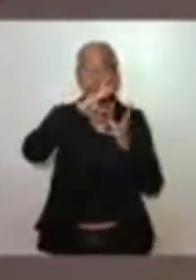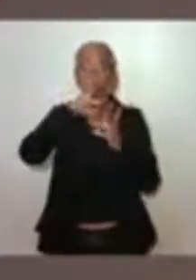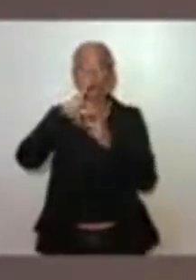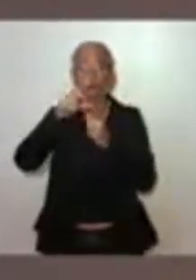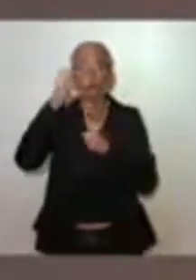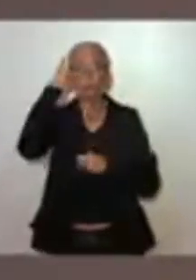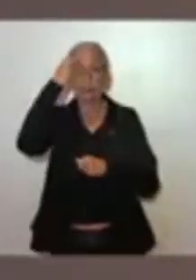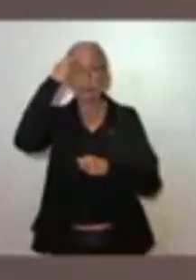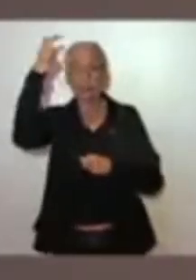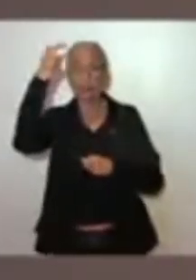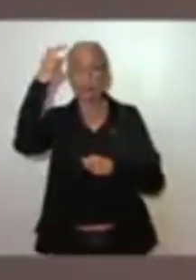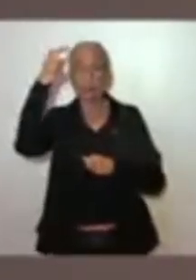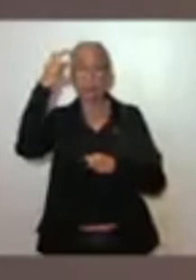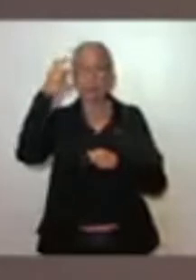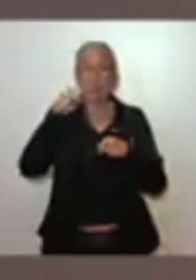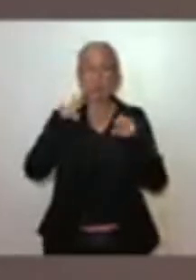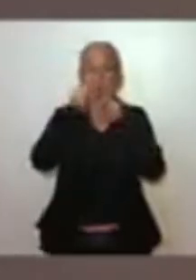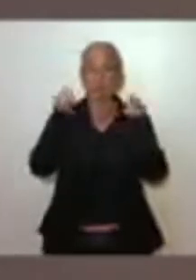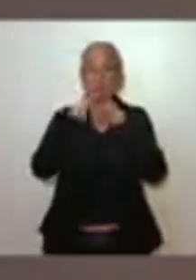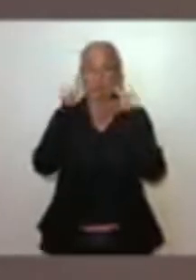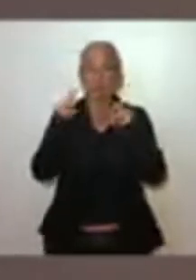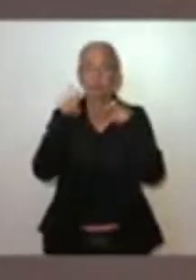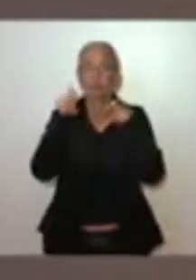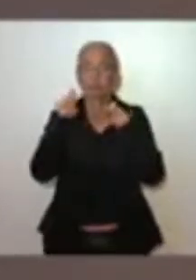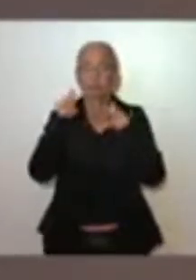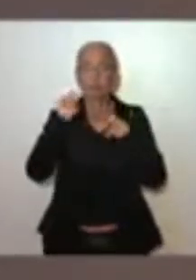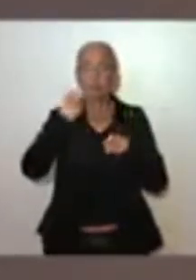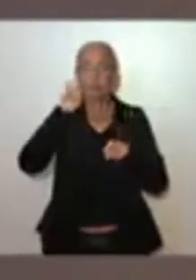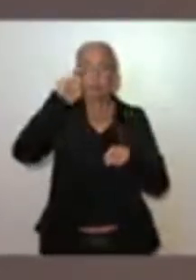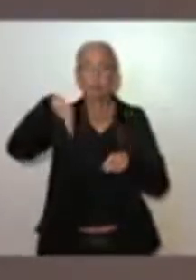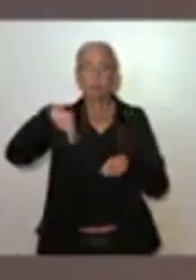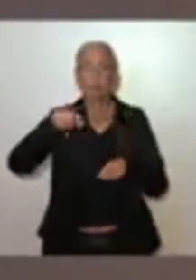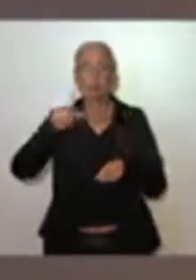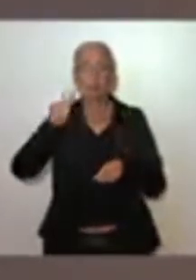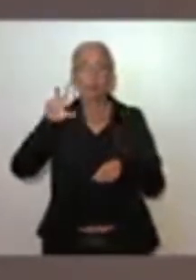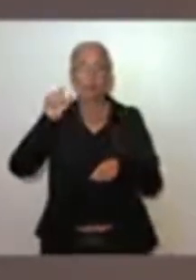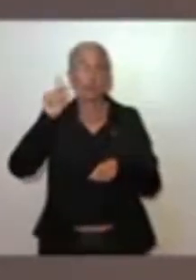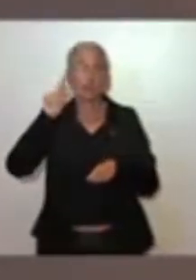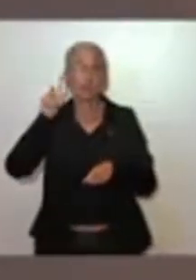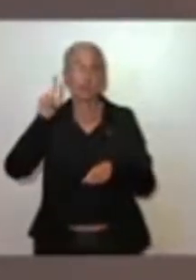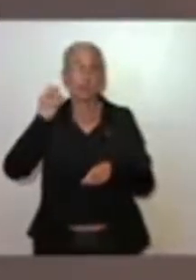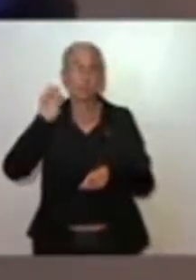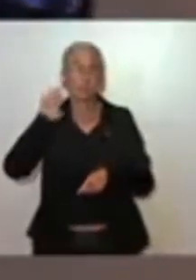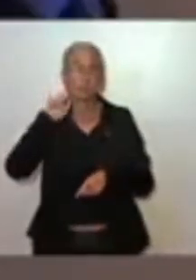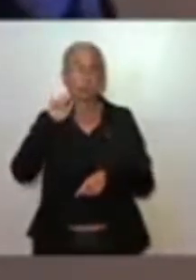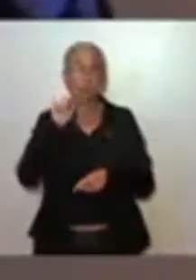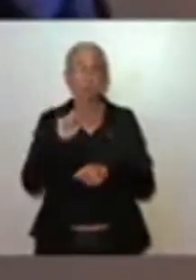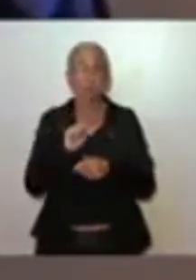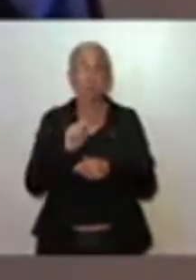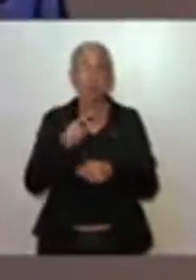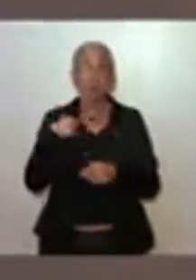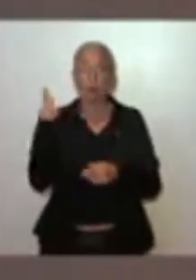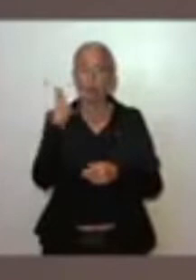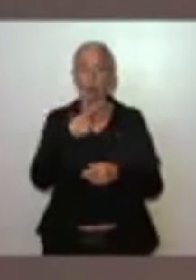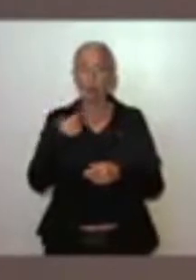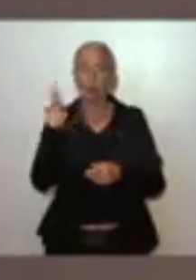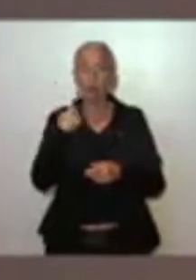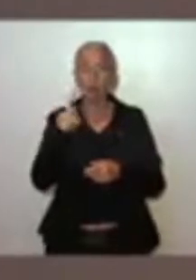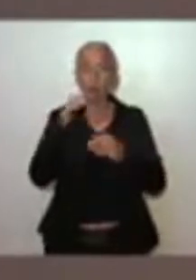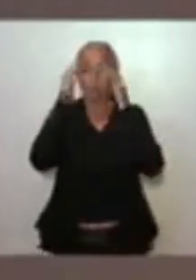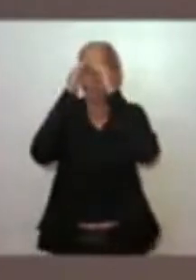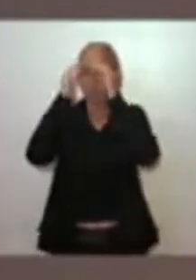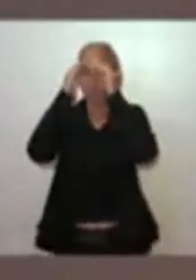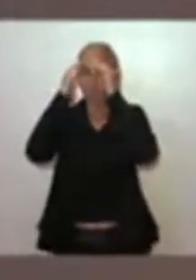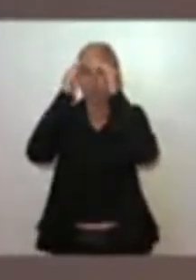Inteligência Artificial impedir o que se chama de singularidade que nós deixarmos de ser os controladores e passarmos a